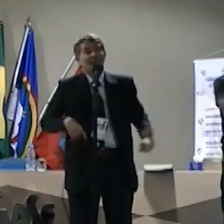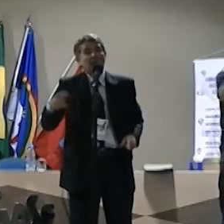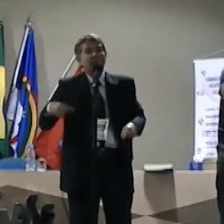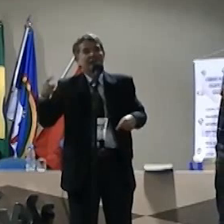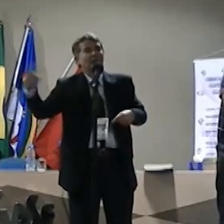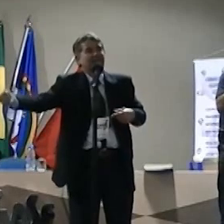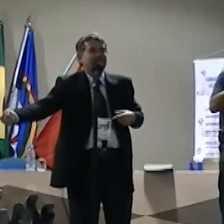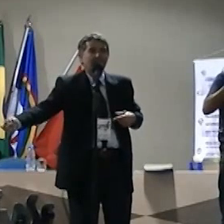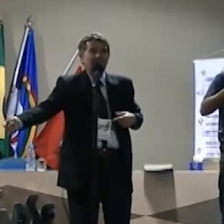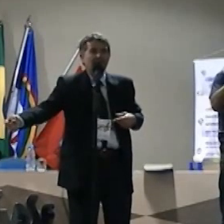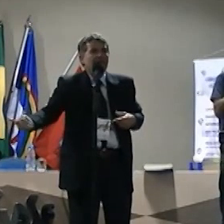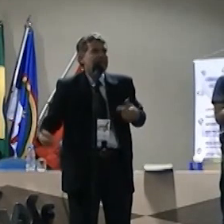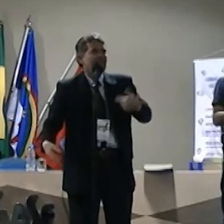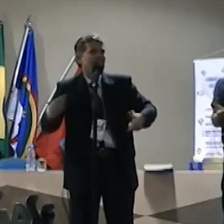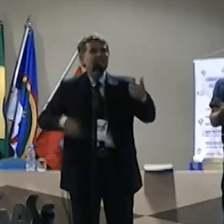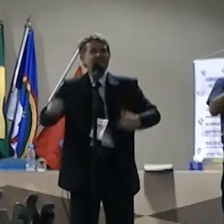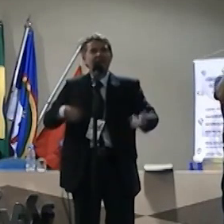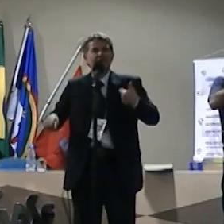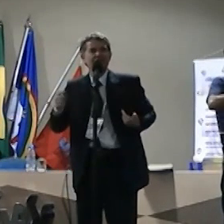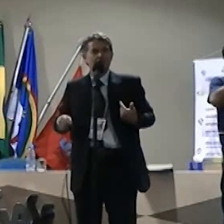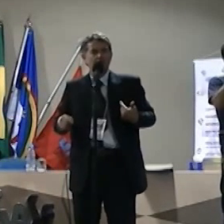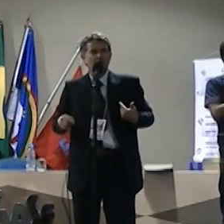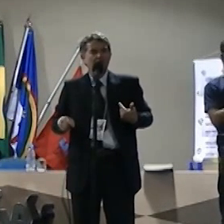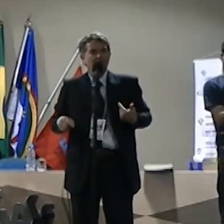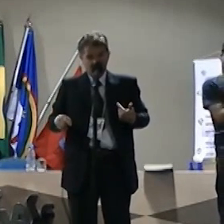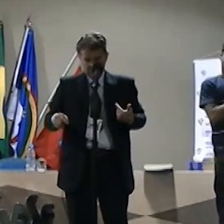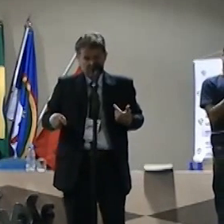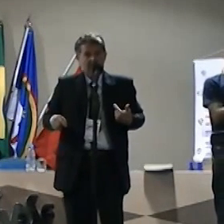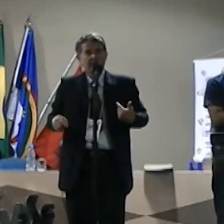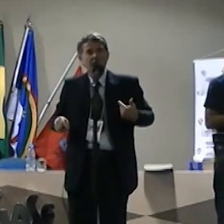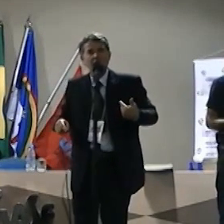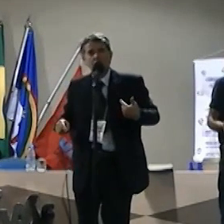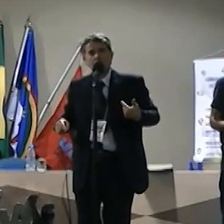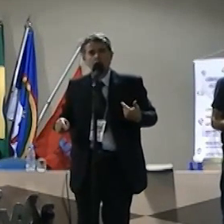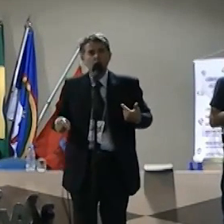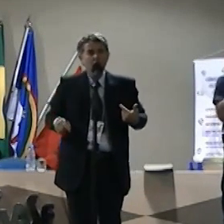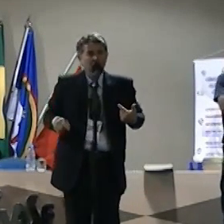colocado, para poder começar a trabalhar. Isso é um desserviço.